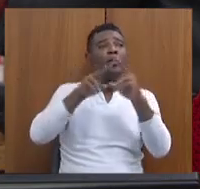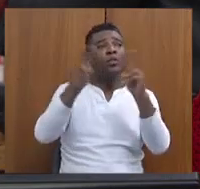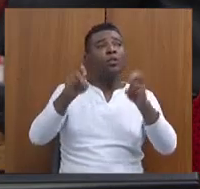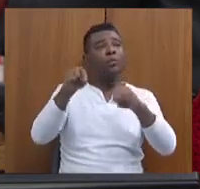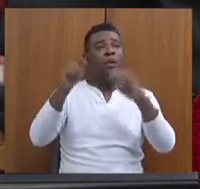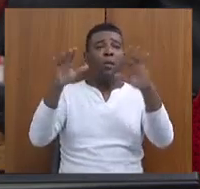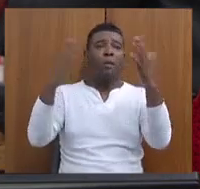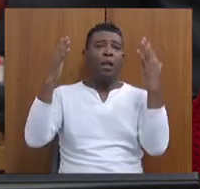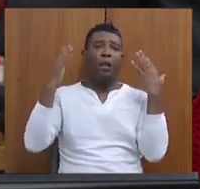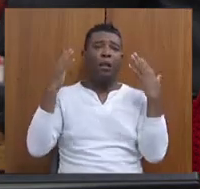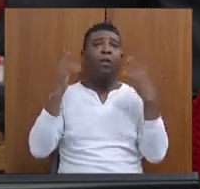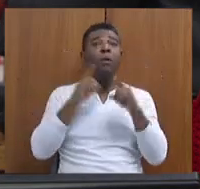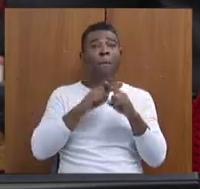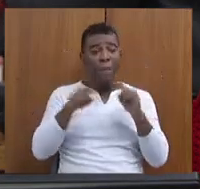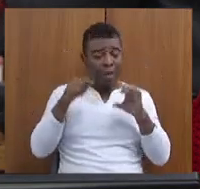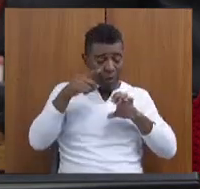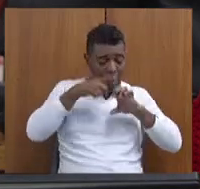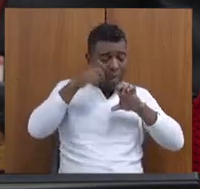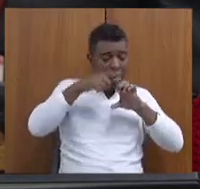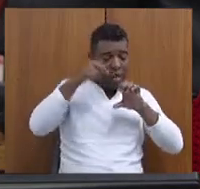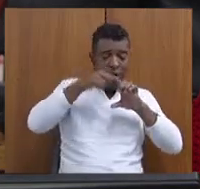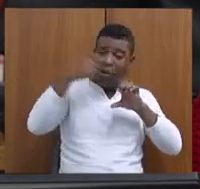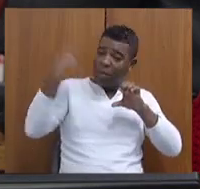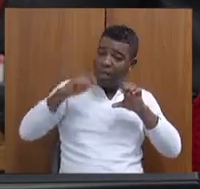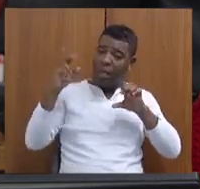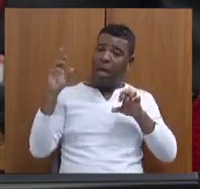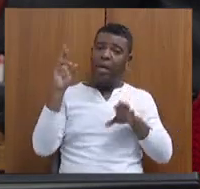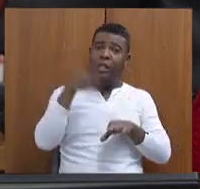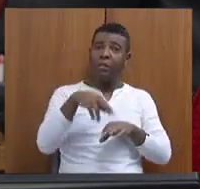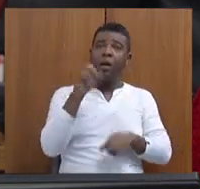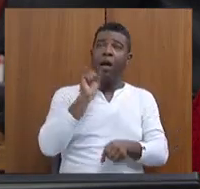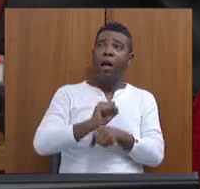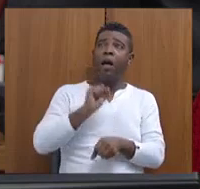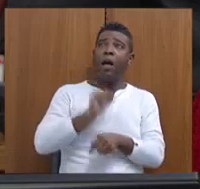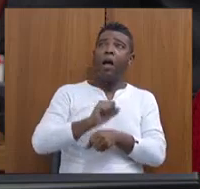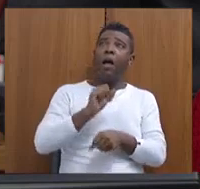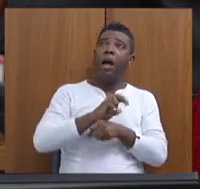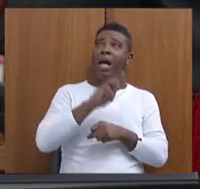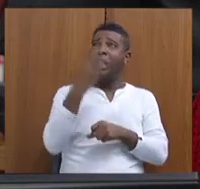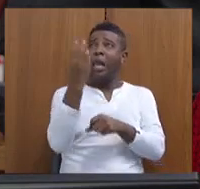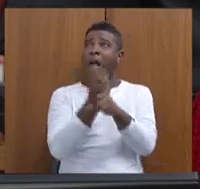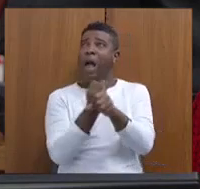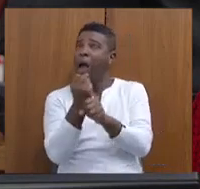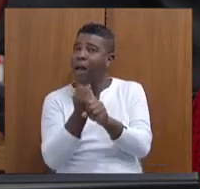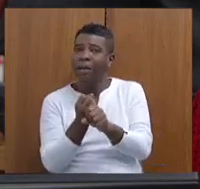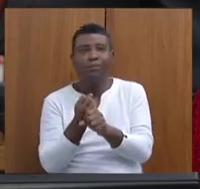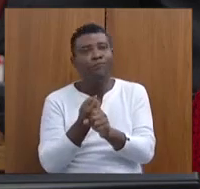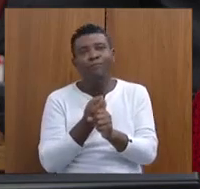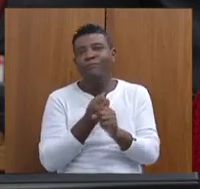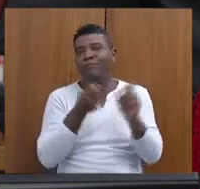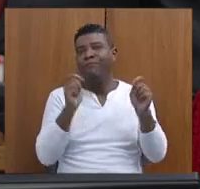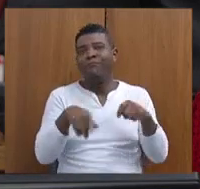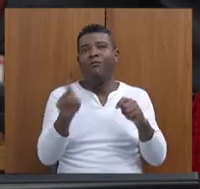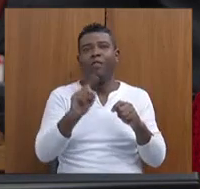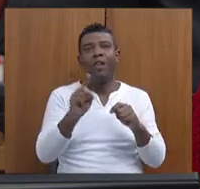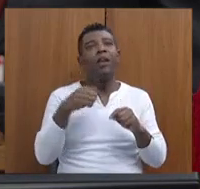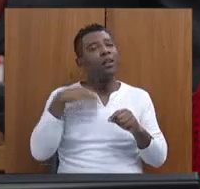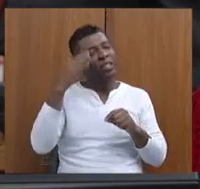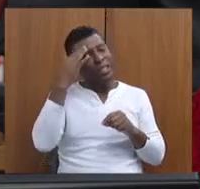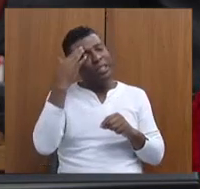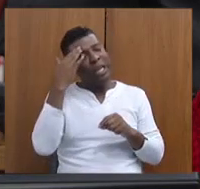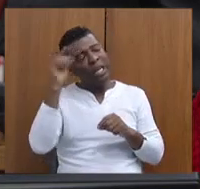precisa de uma resposta ele não pode esperar três anos né e eu sei que a secretária Marília tem se empenhado com isso mas ainda